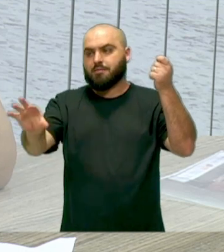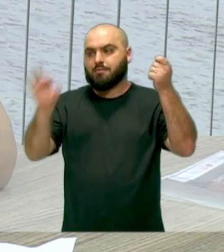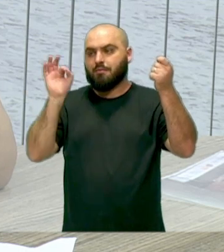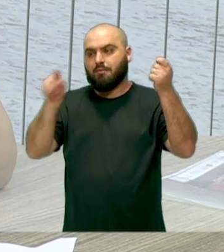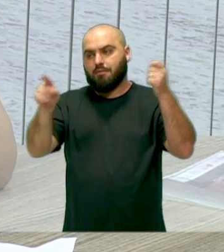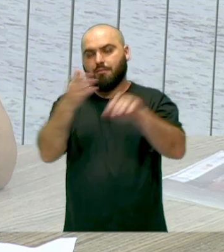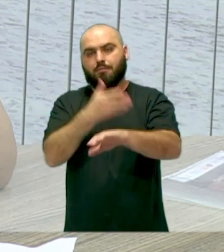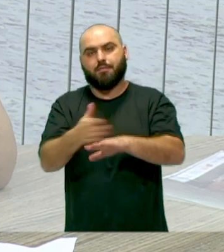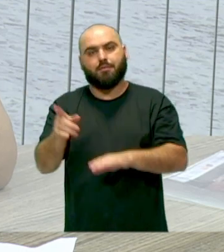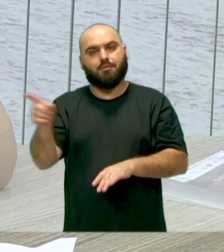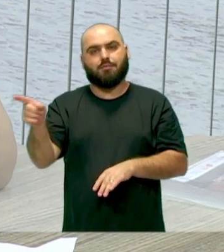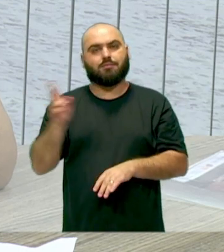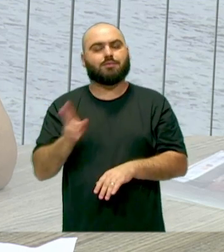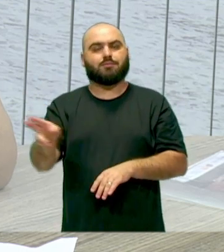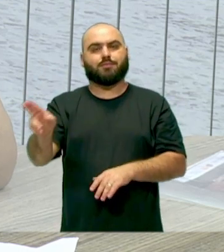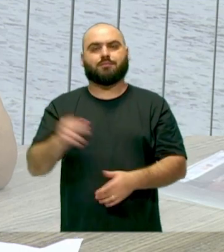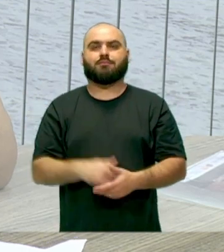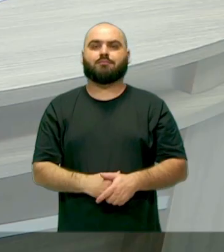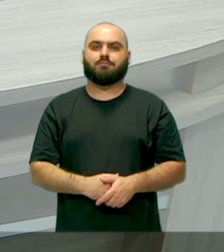branca.